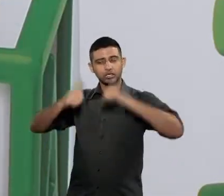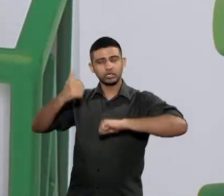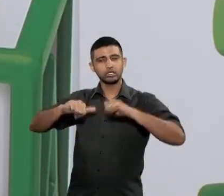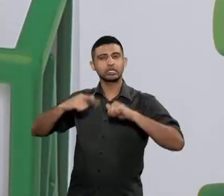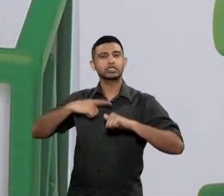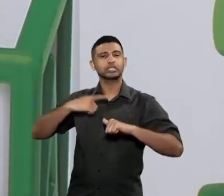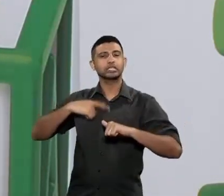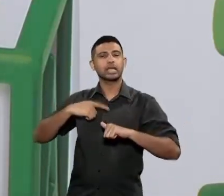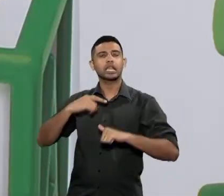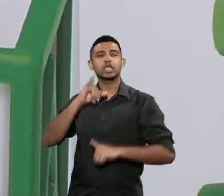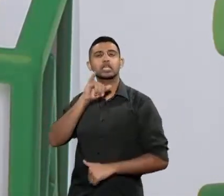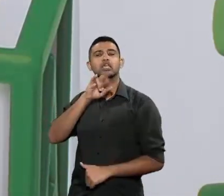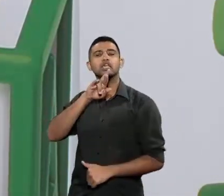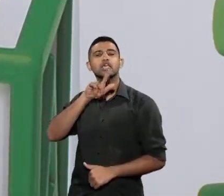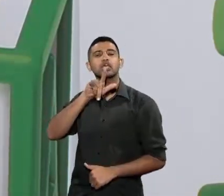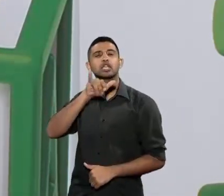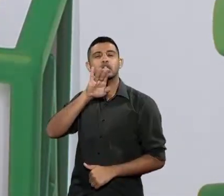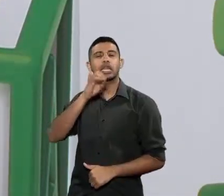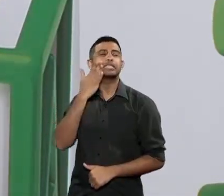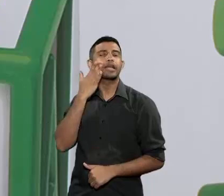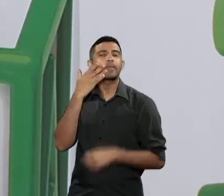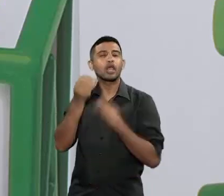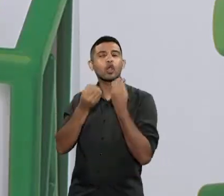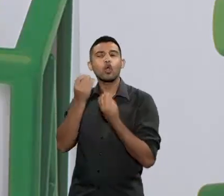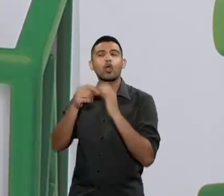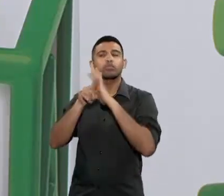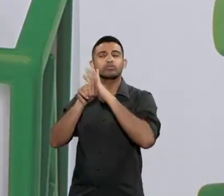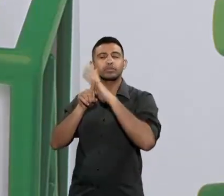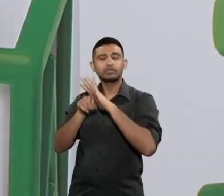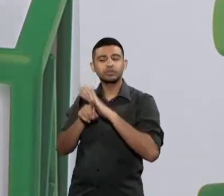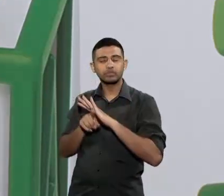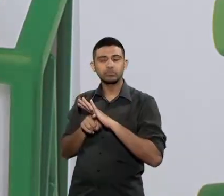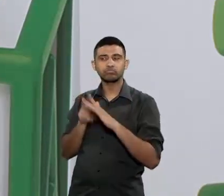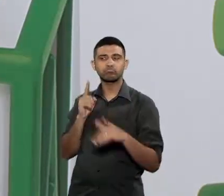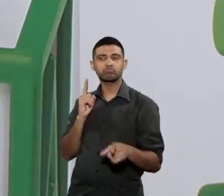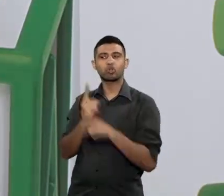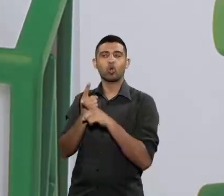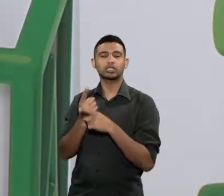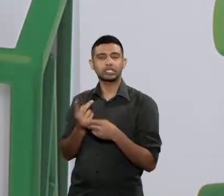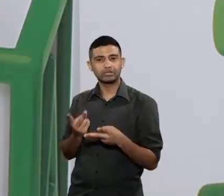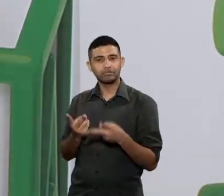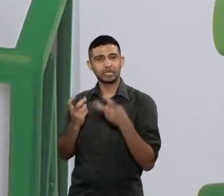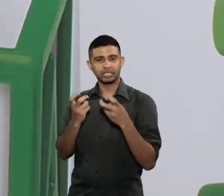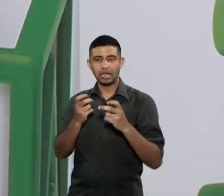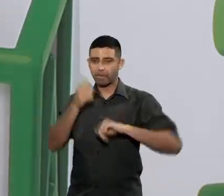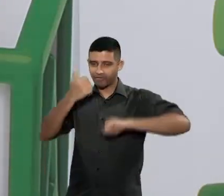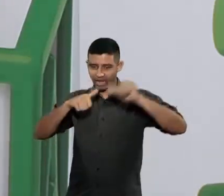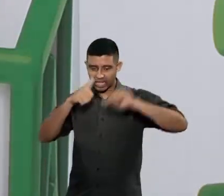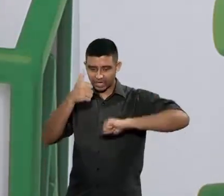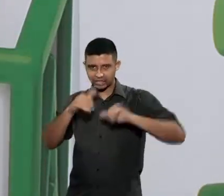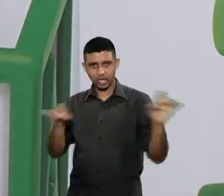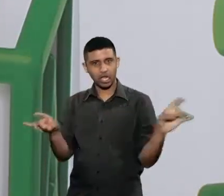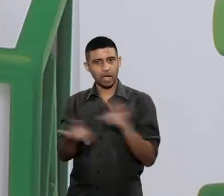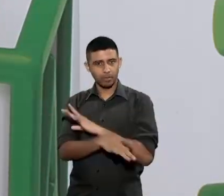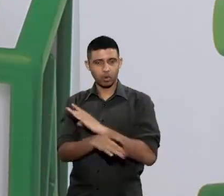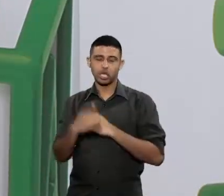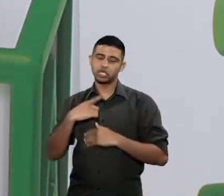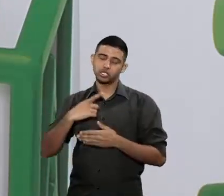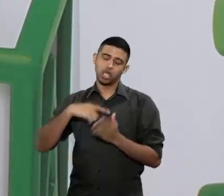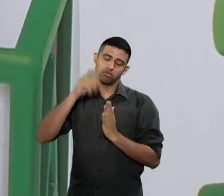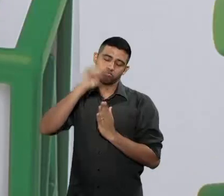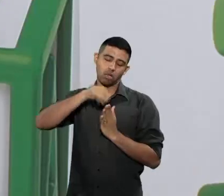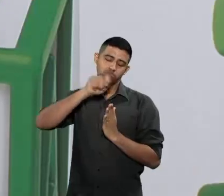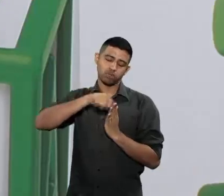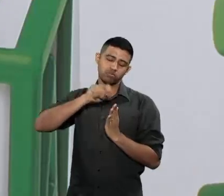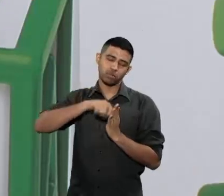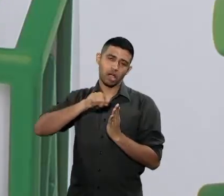que é o rastreamento para a síndrome de Ehlers, tá? E a gente constata que após essa avaliação é pontuado,